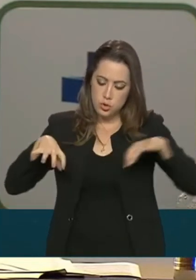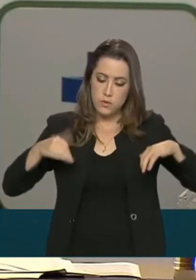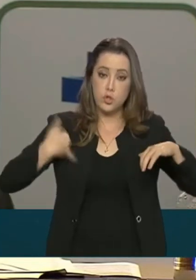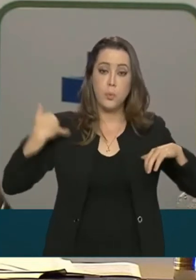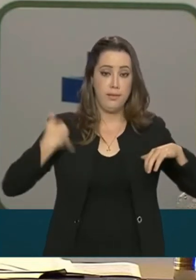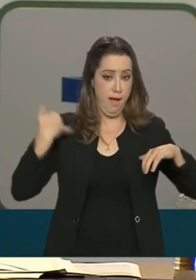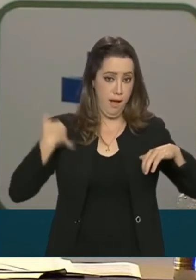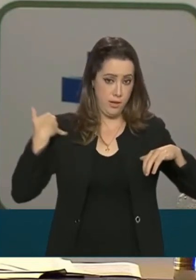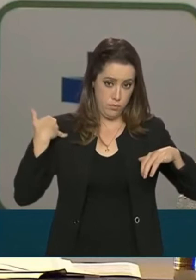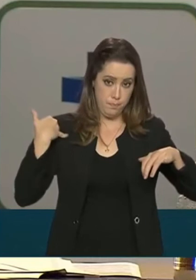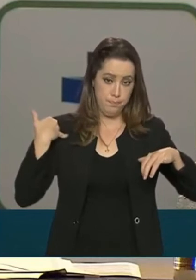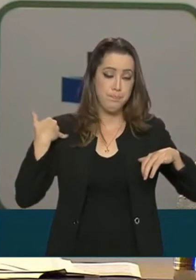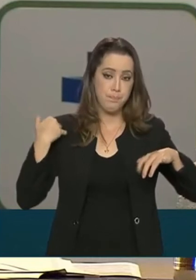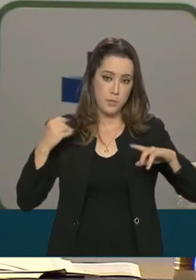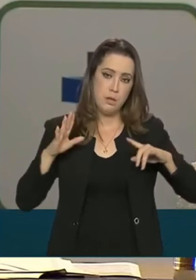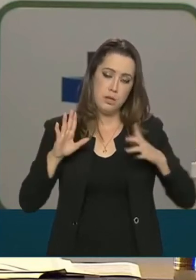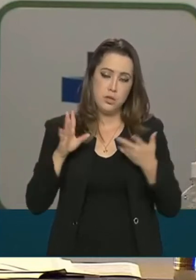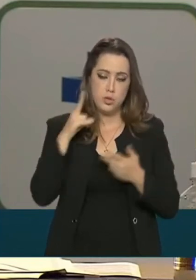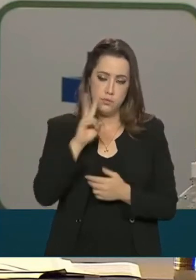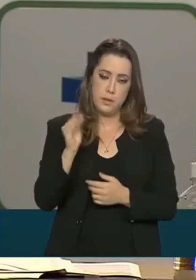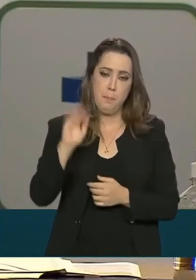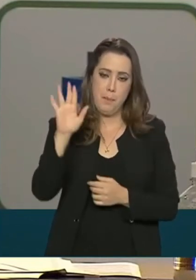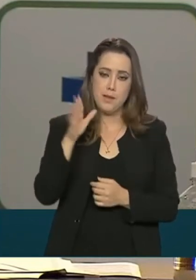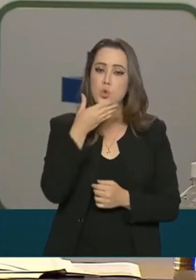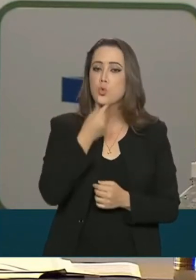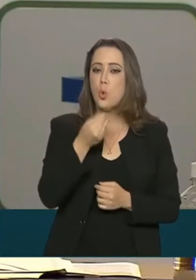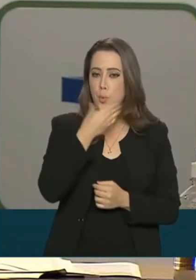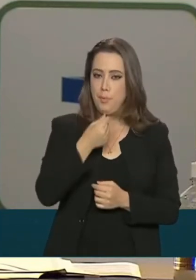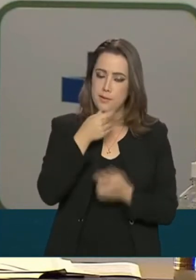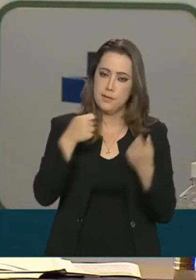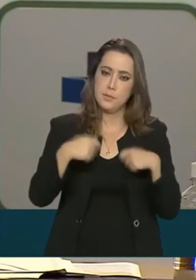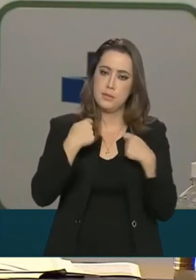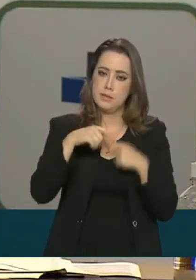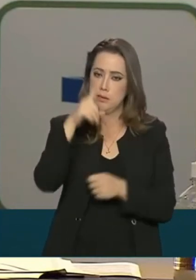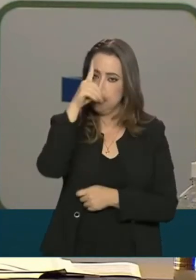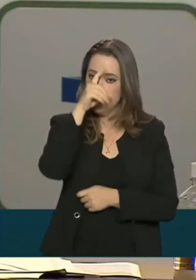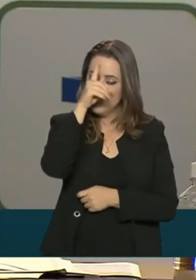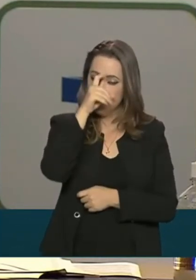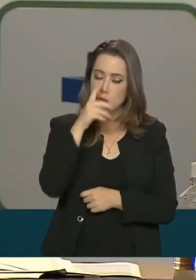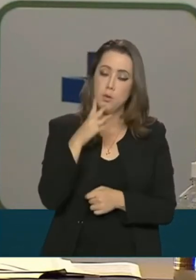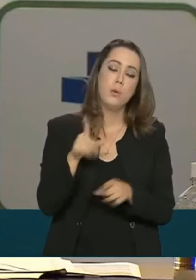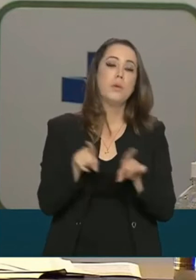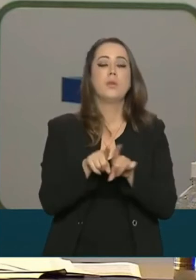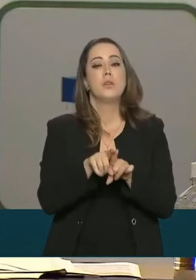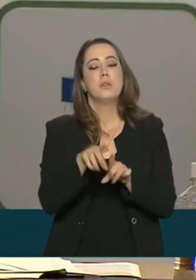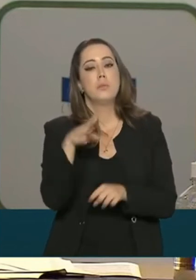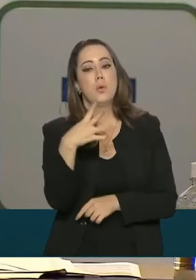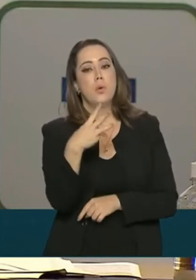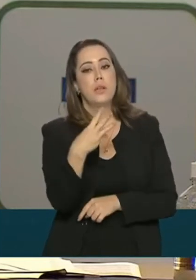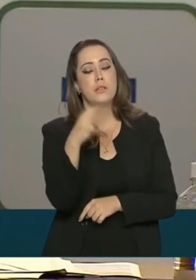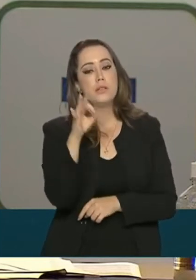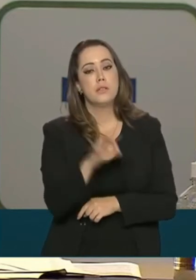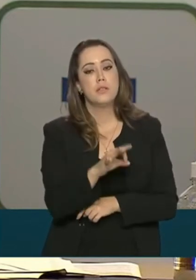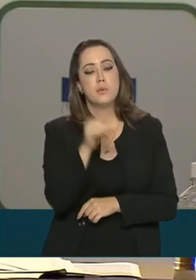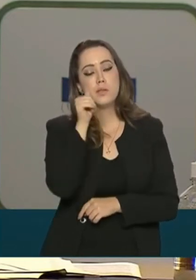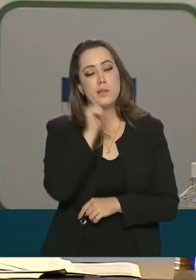uma preponderância maior do sexo masculino, com 57%, e do sexo masculino, e 43% do